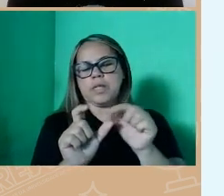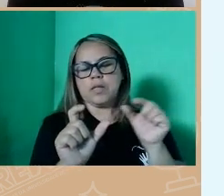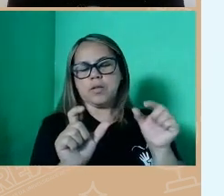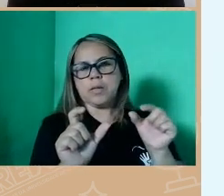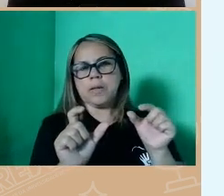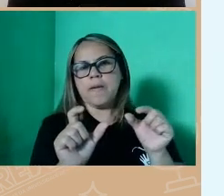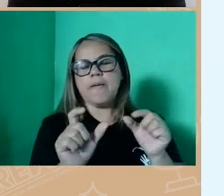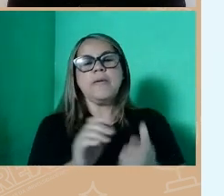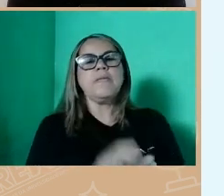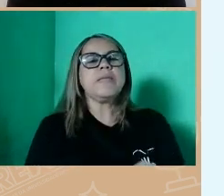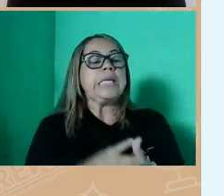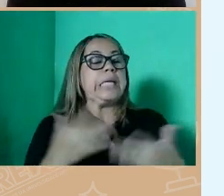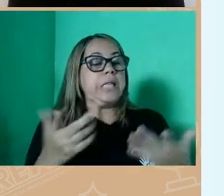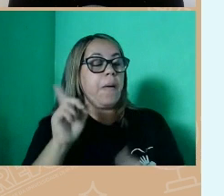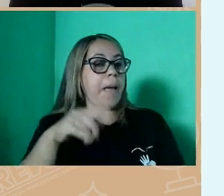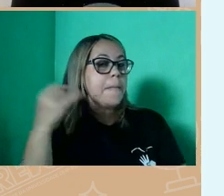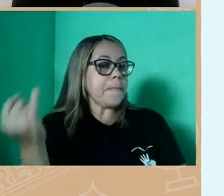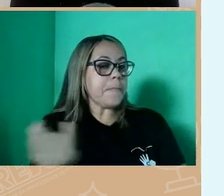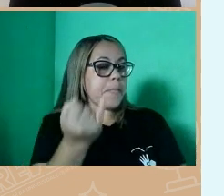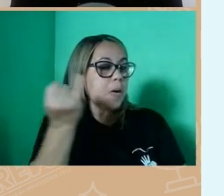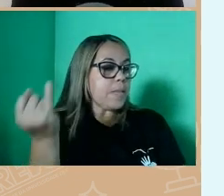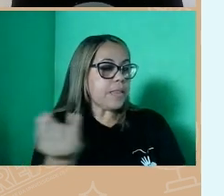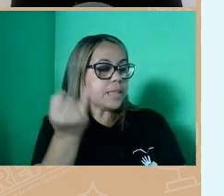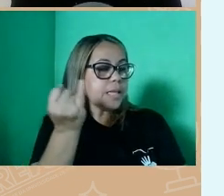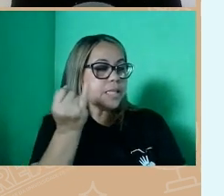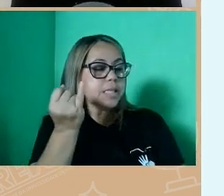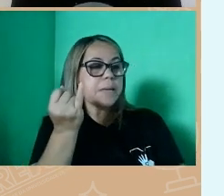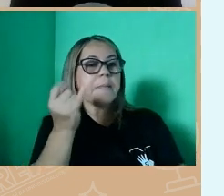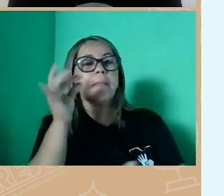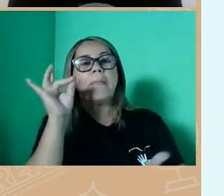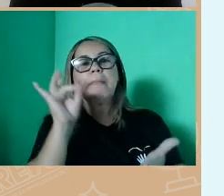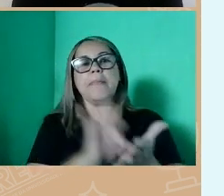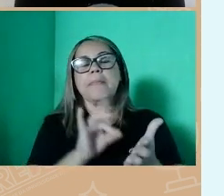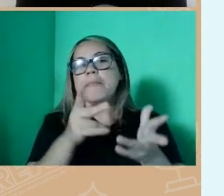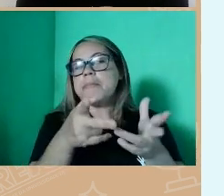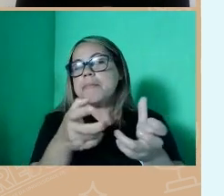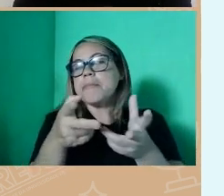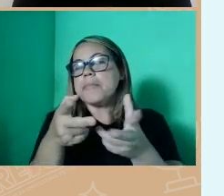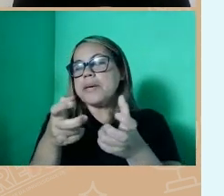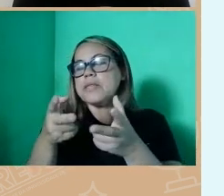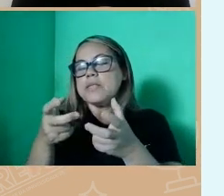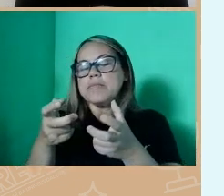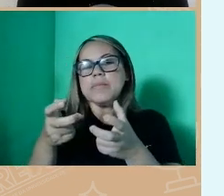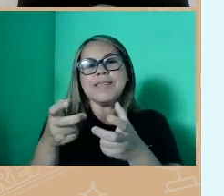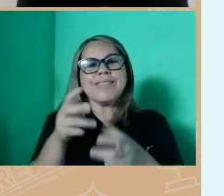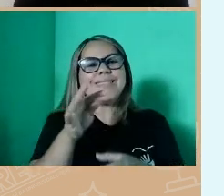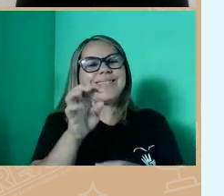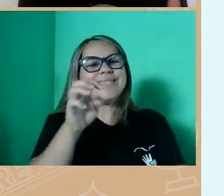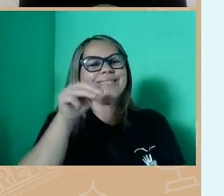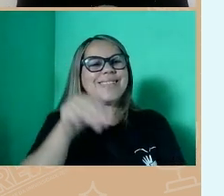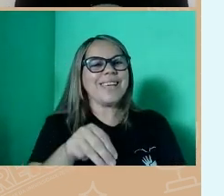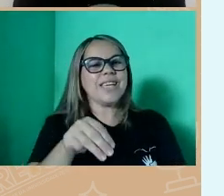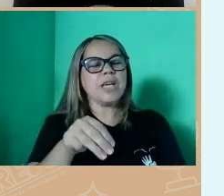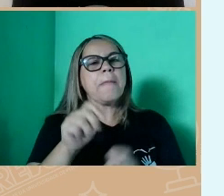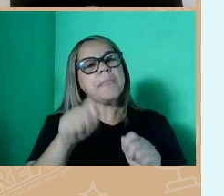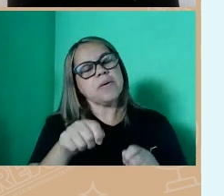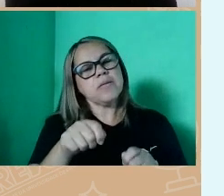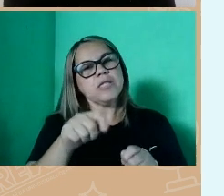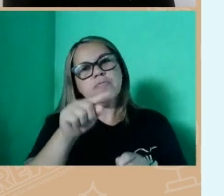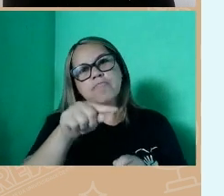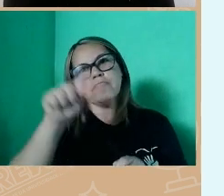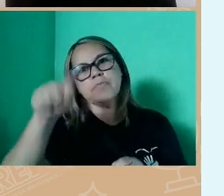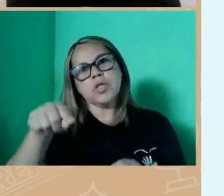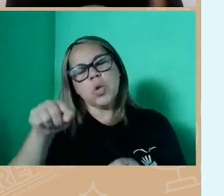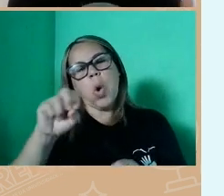importante a gente mencionar que tem, ele pode ser escrito com acento, né? Circunflexo ou